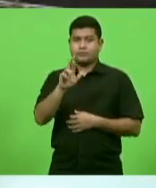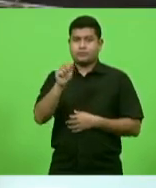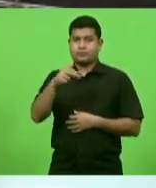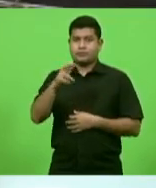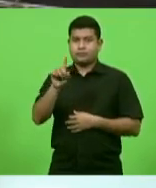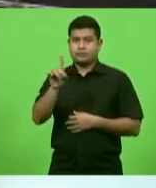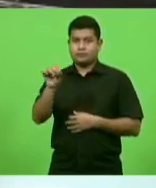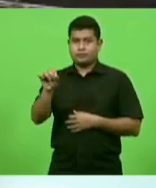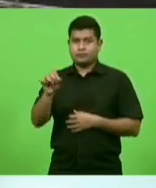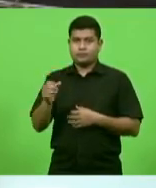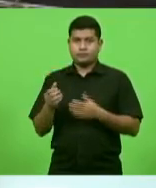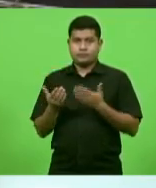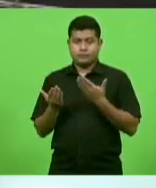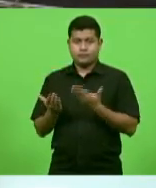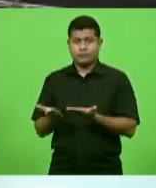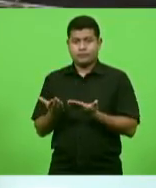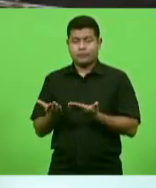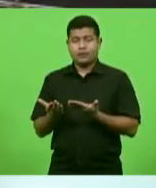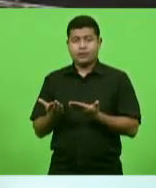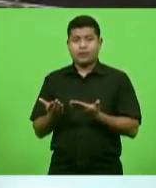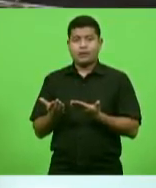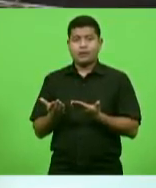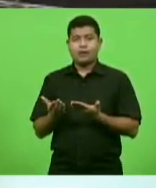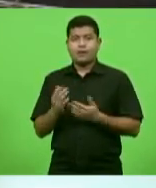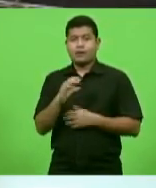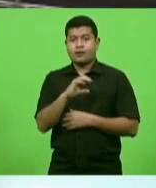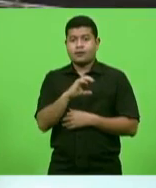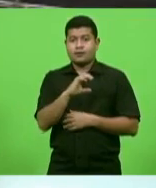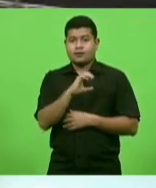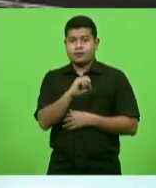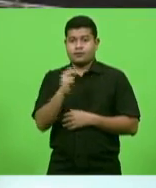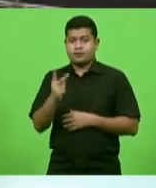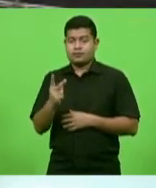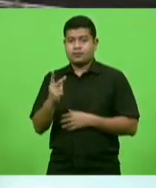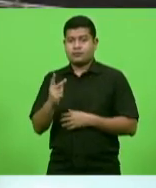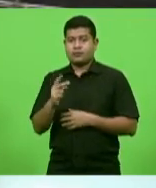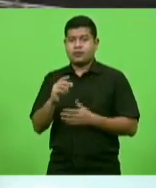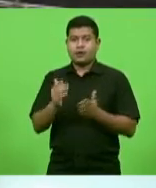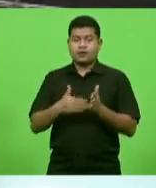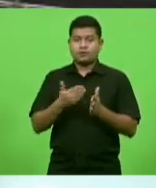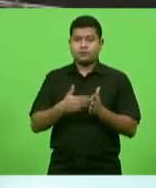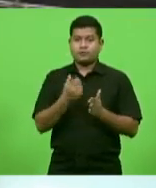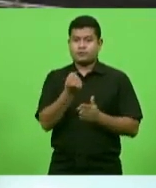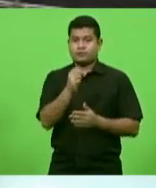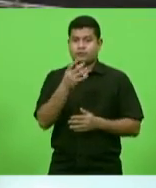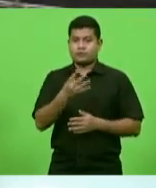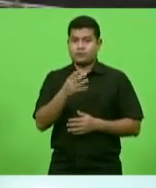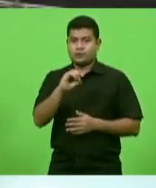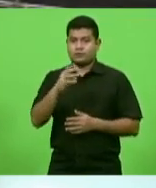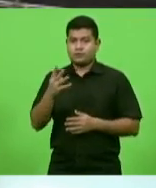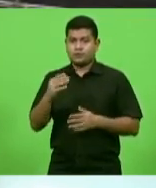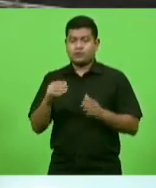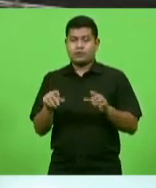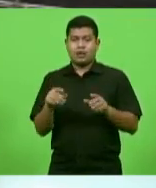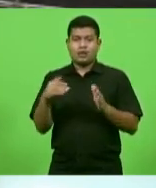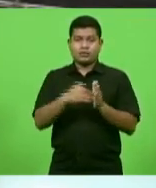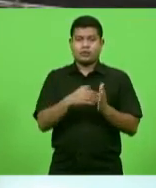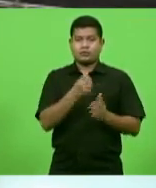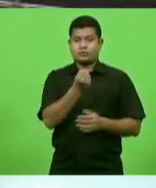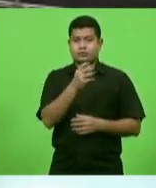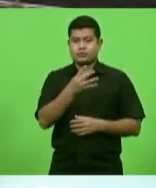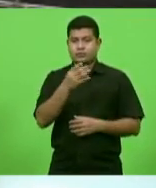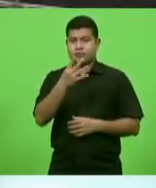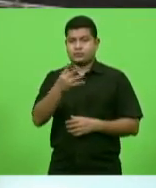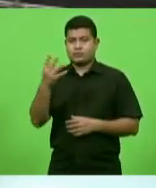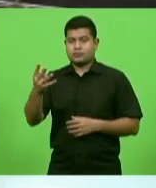integrantes da força-tarefa da operação 02 as folhas 8404 8444